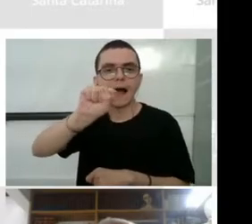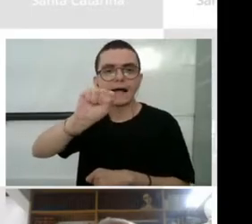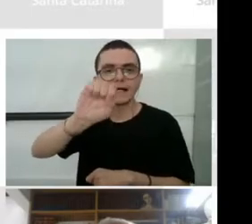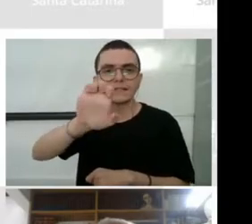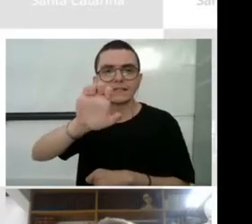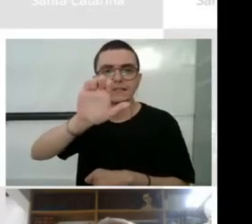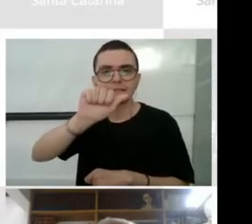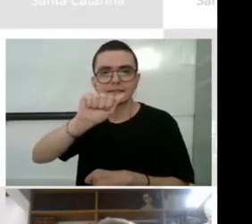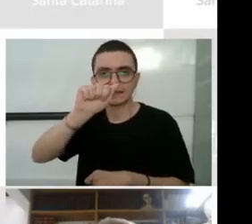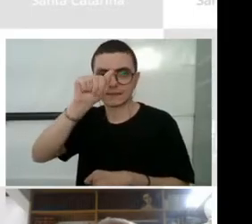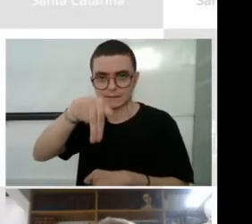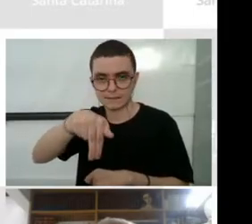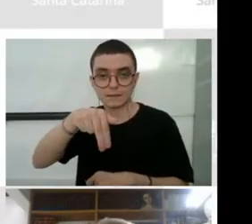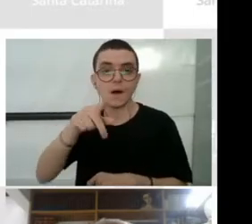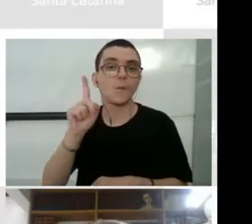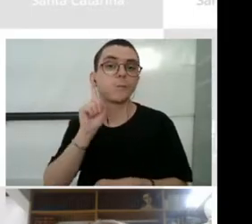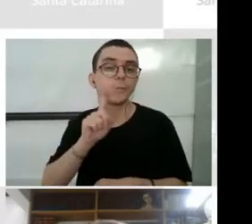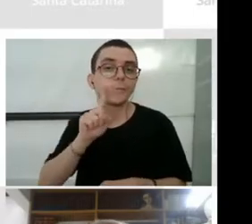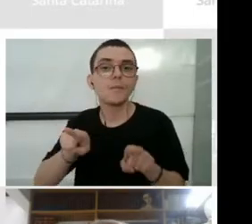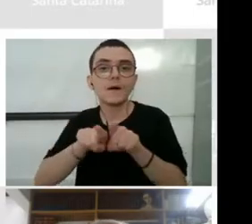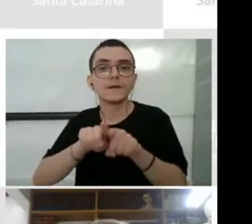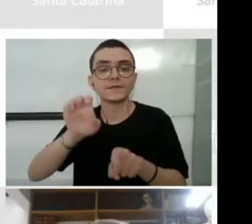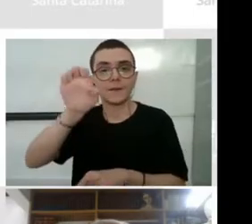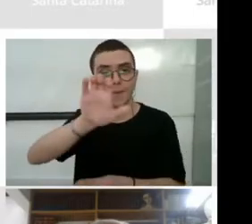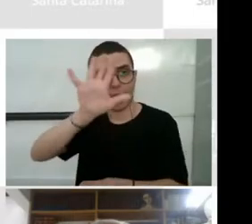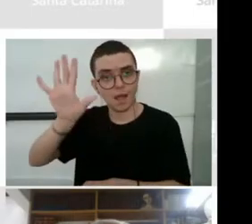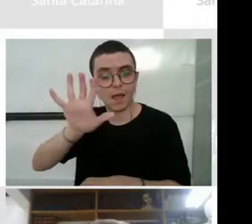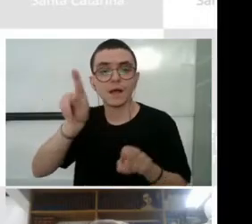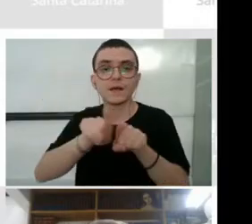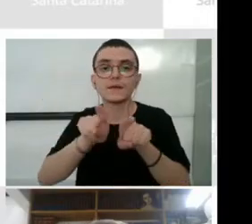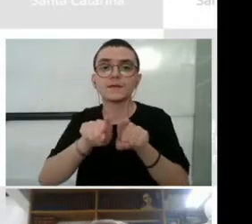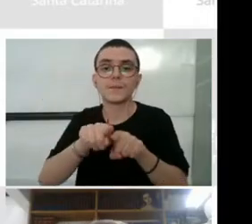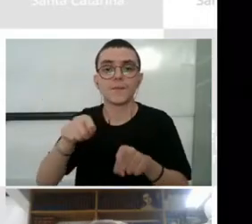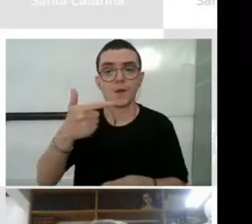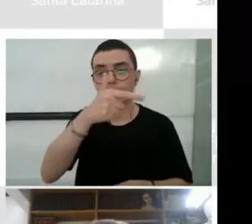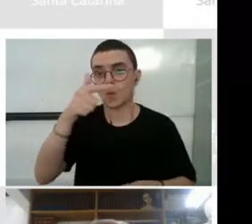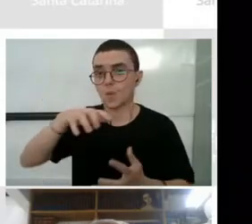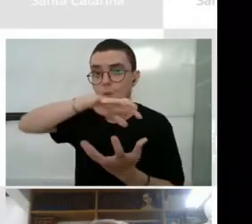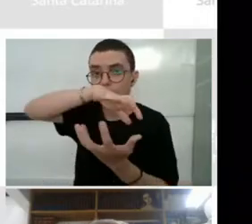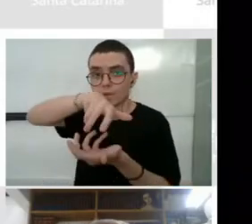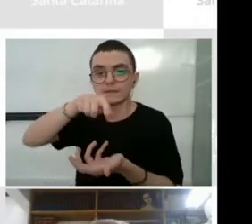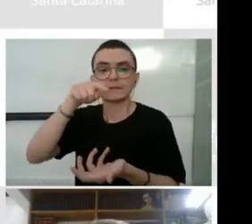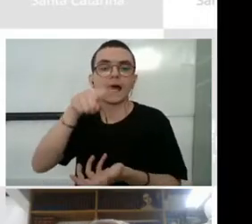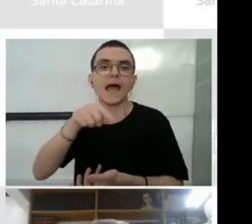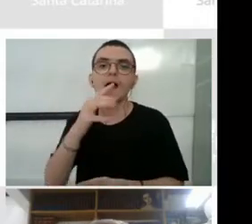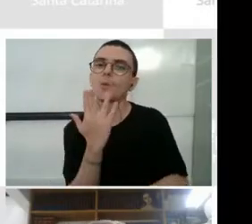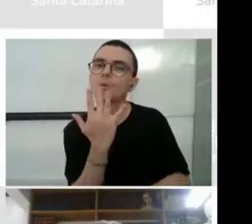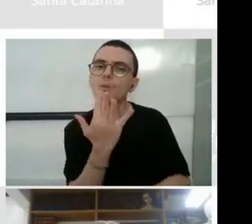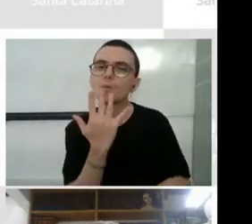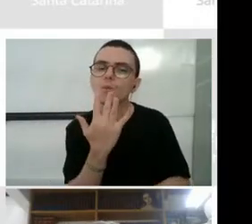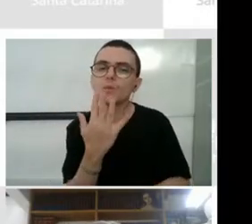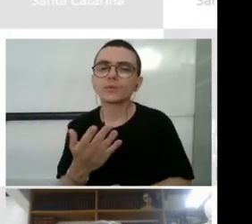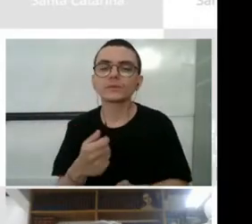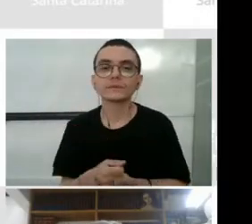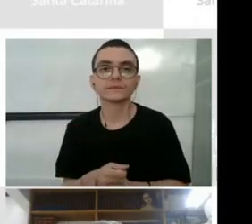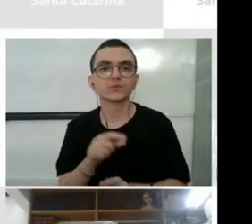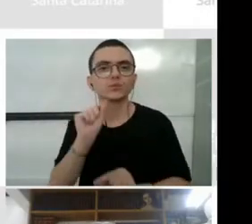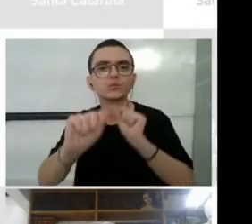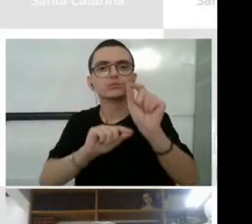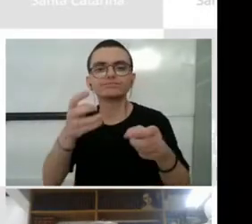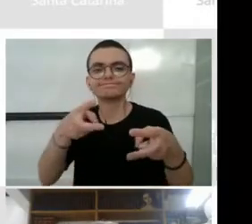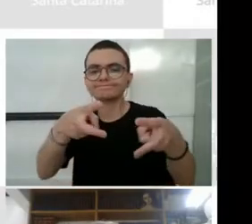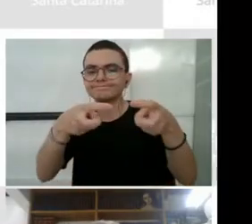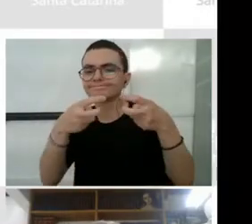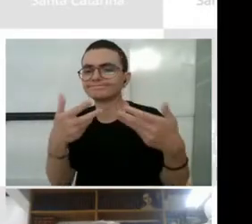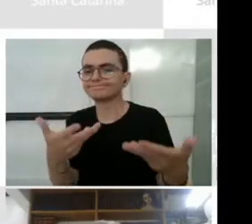aqui, os Estados Unidos, a União Europeia e o resto do mundo, né? Essas são, então, essas cores que vocês estão vendo aqui, e que nós percebemos?